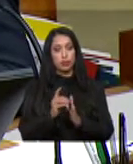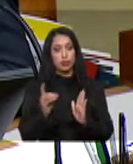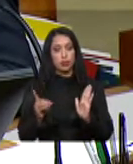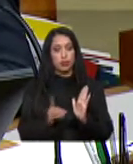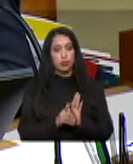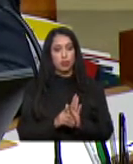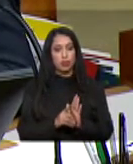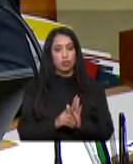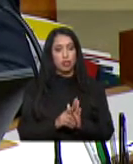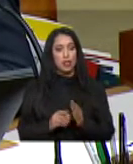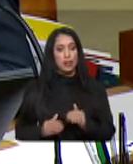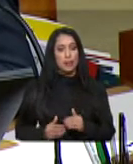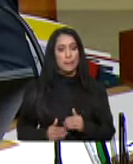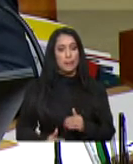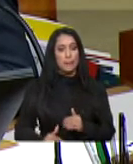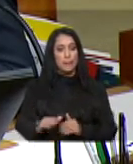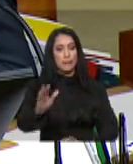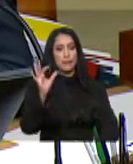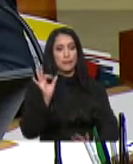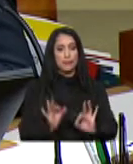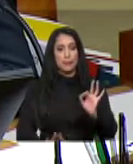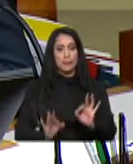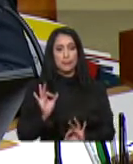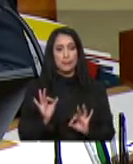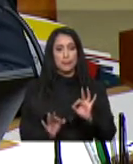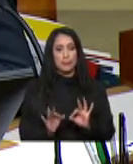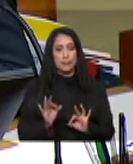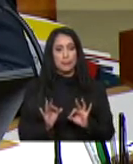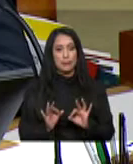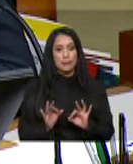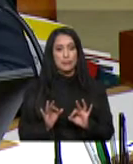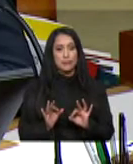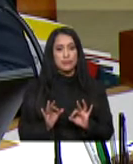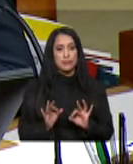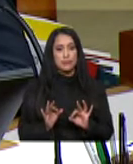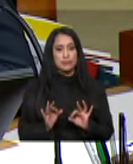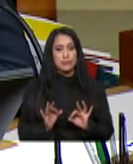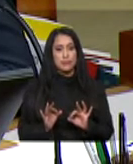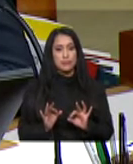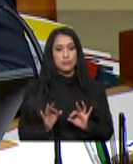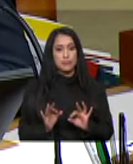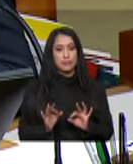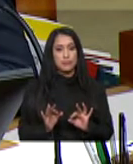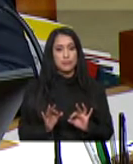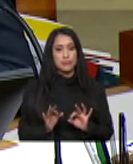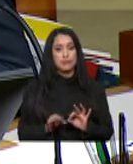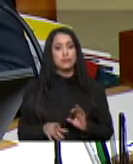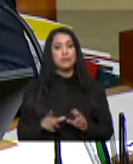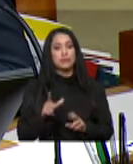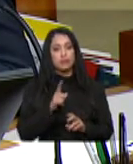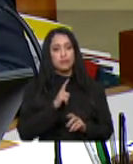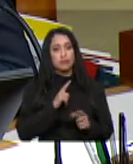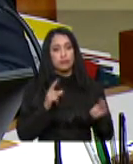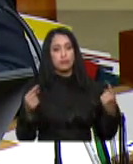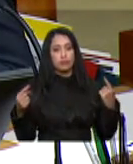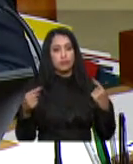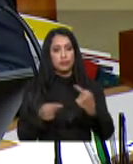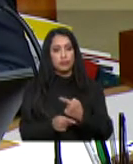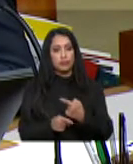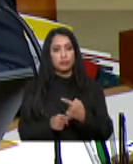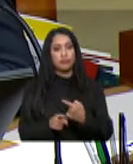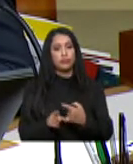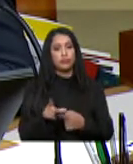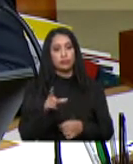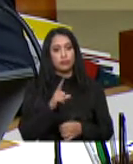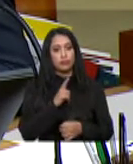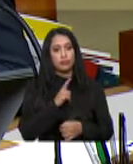deve se dar a partir do presente julgamento, e esse reconhecimento de inconstitucionalidade